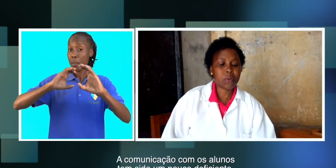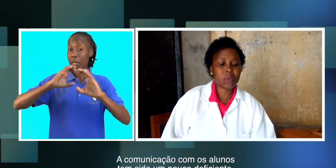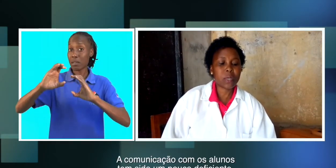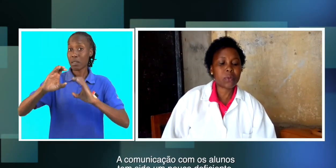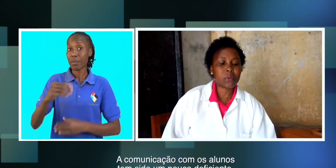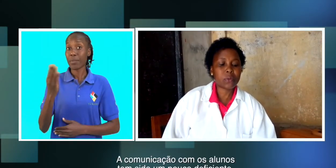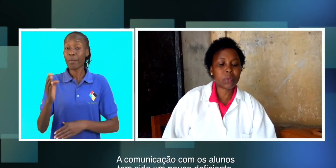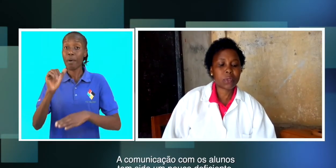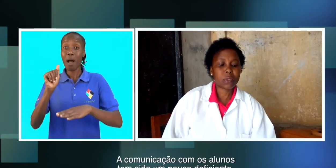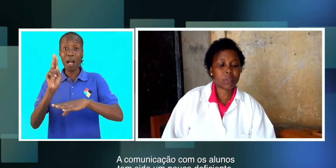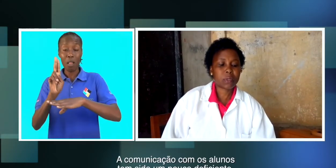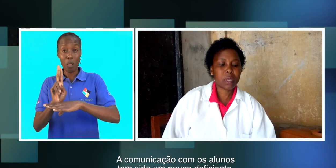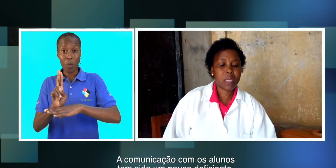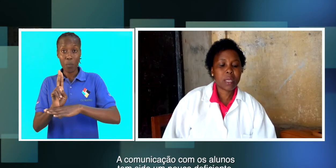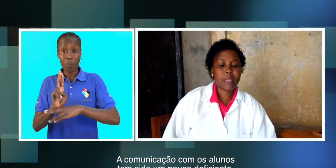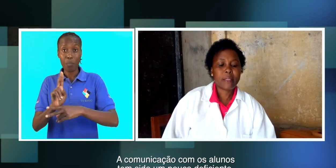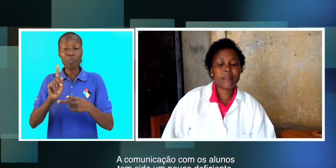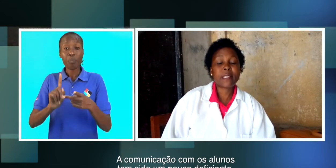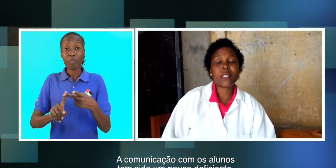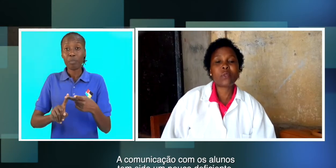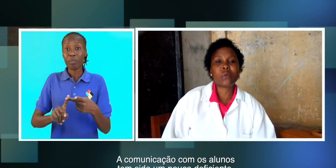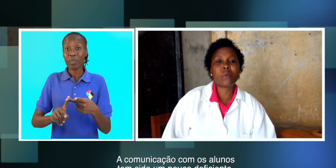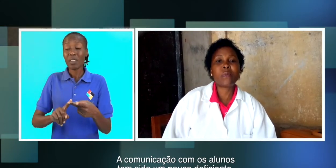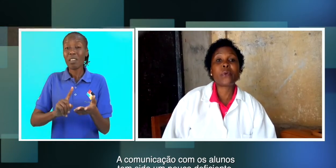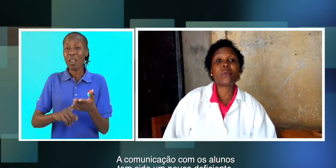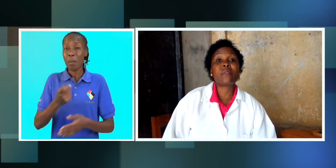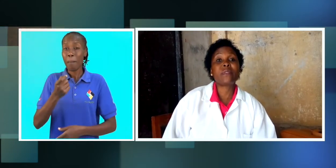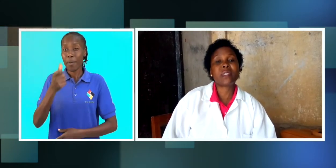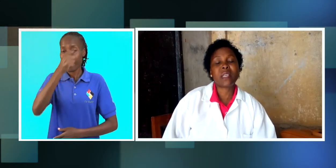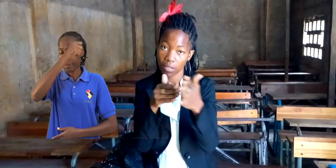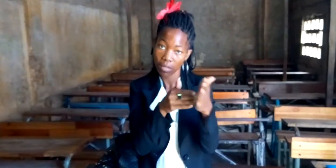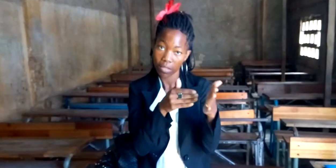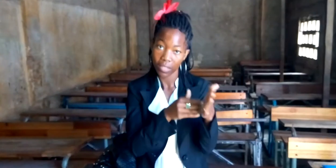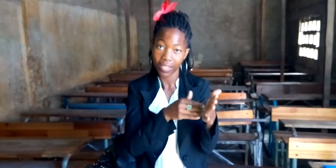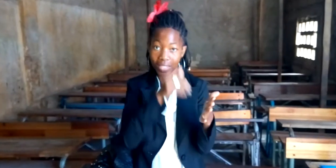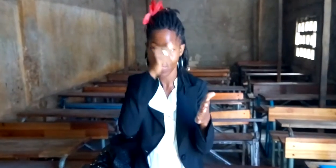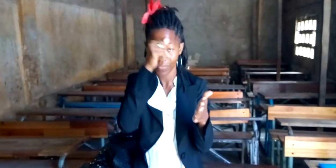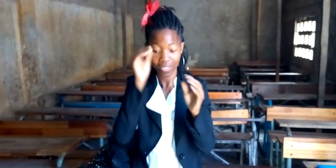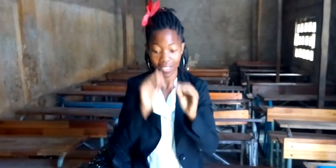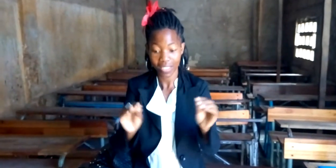com os alunos tem sido um pouco deficiente.